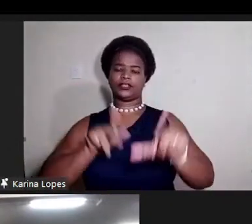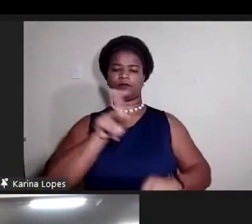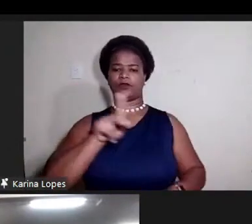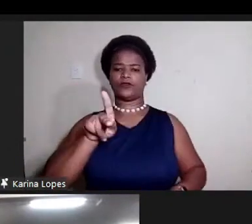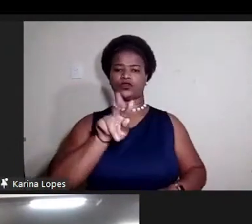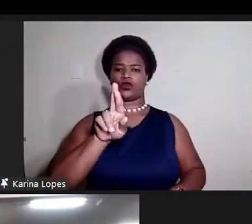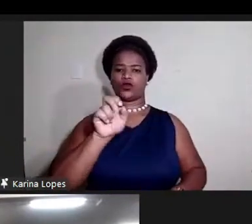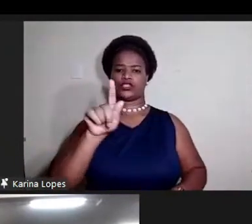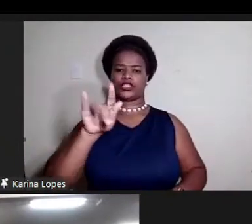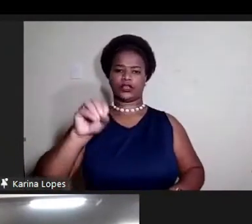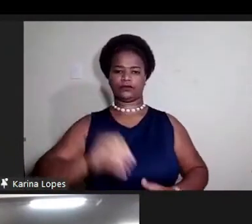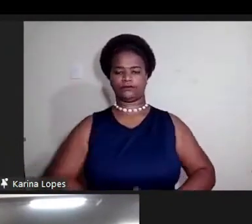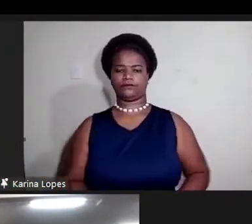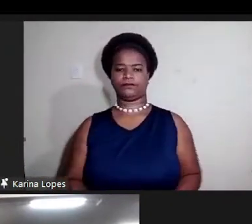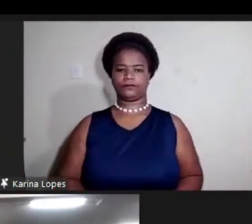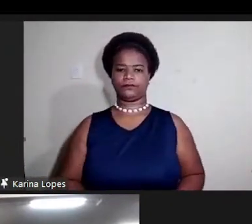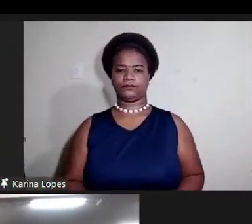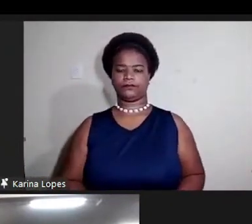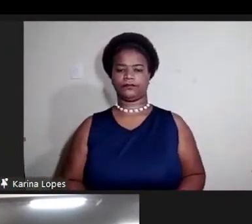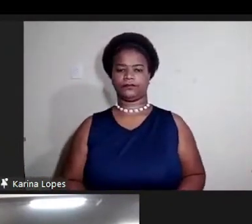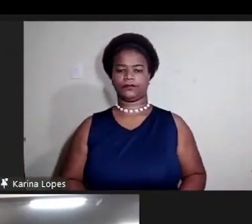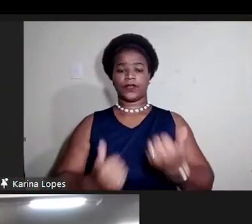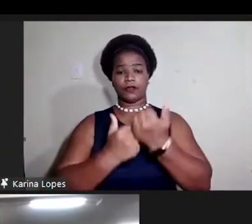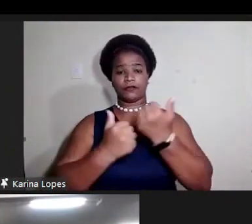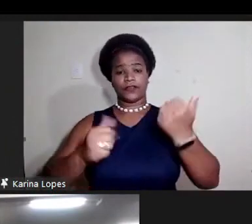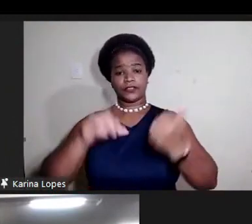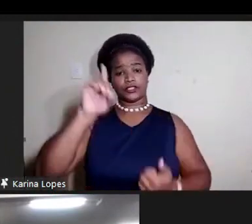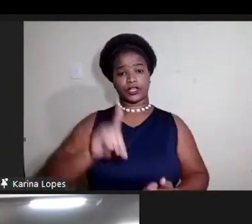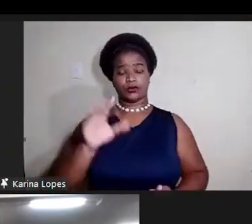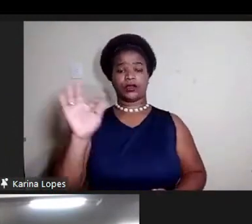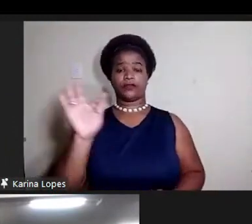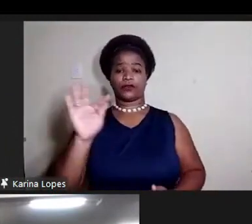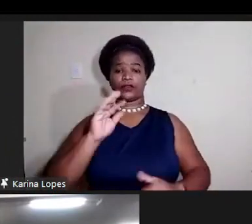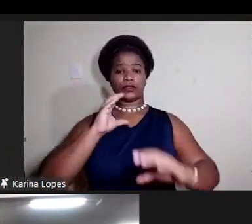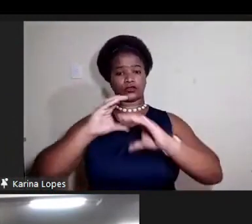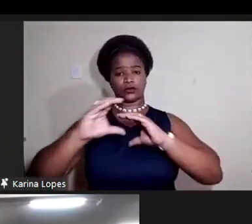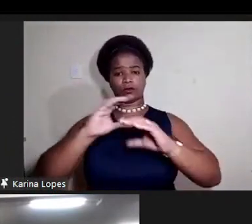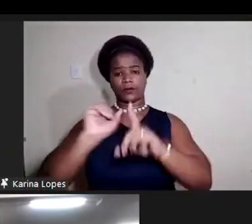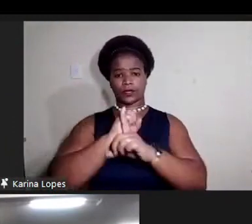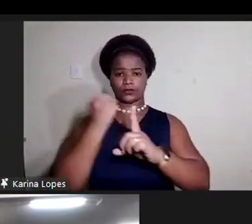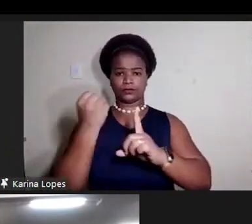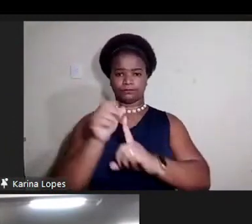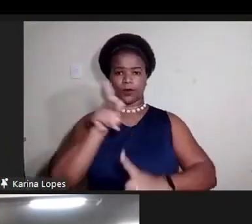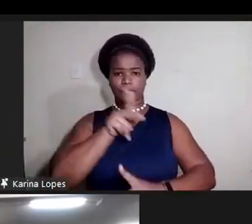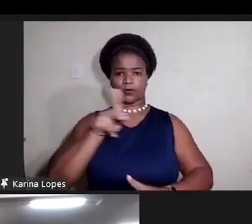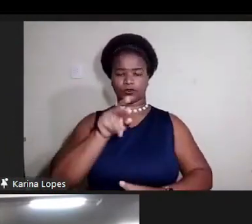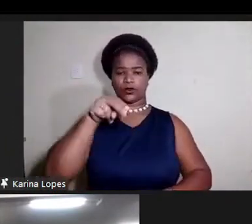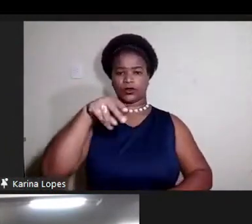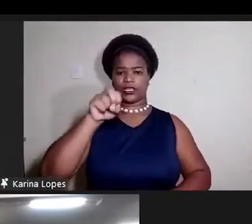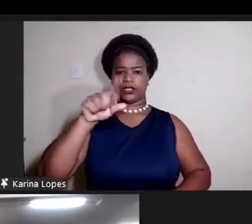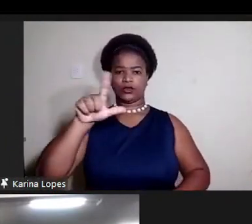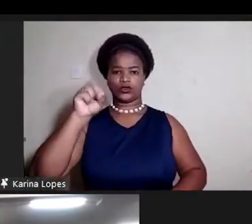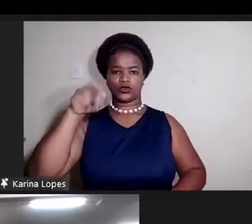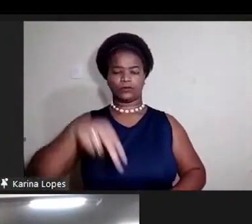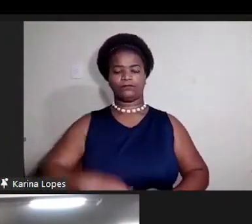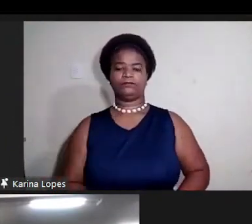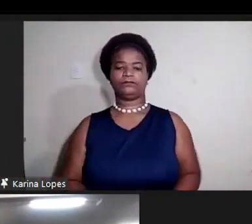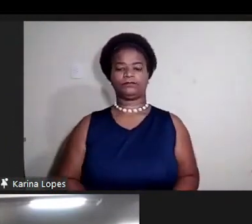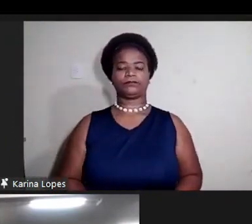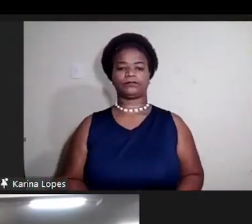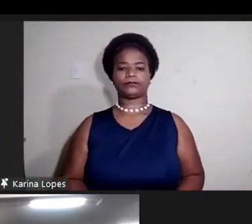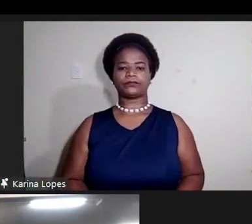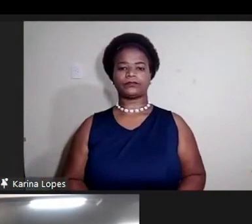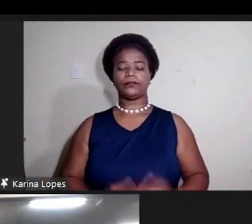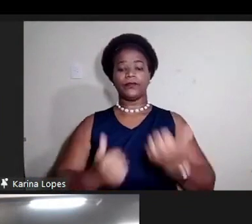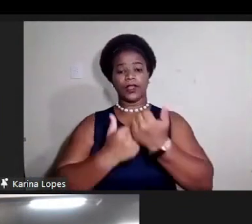Ferreira, vice-diretor da Faculdade de Comunicação Social, professor Nilson Assunção Alvarenga, vice-diretor